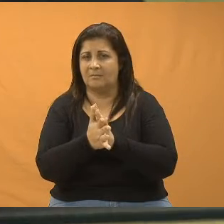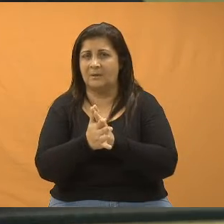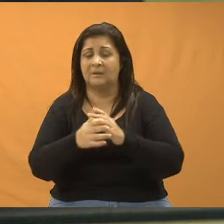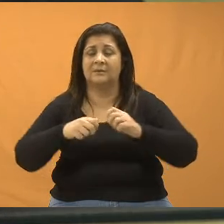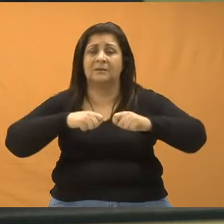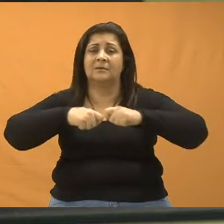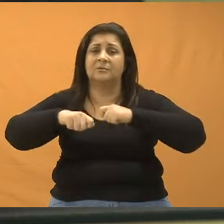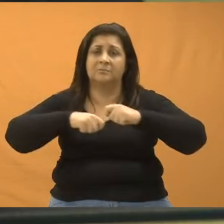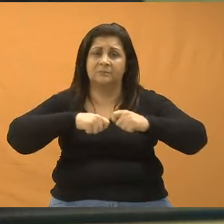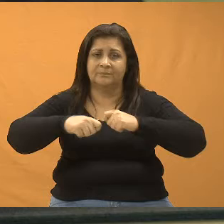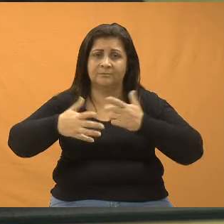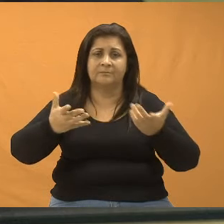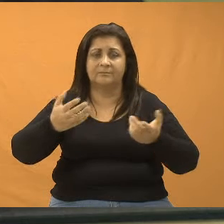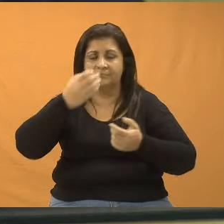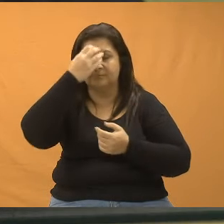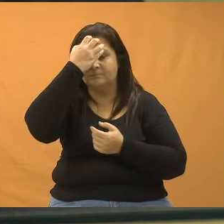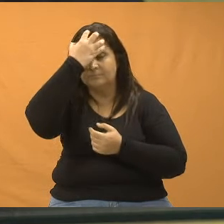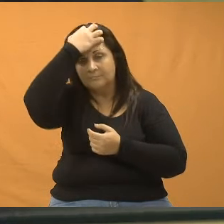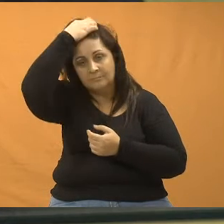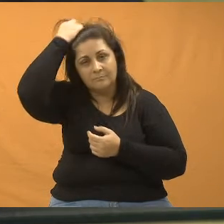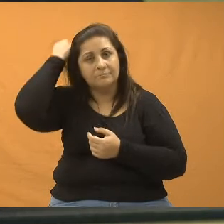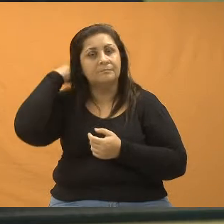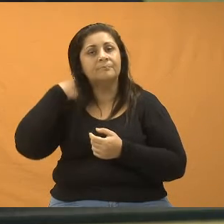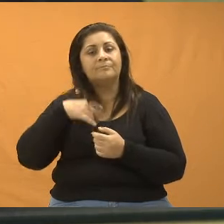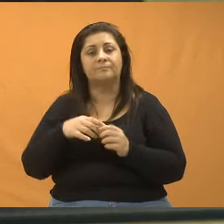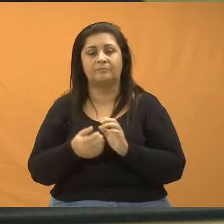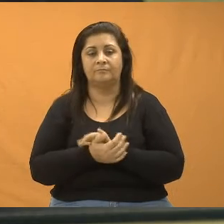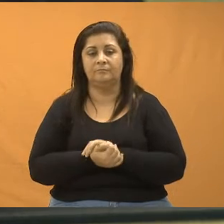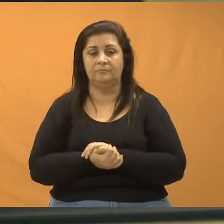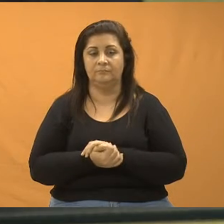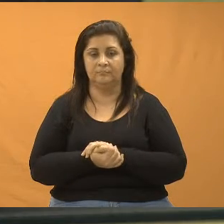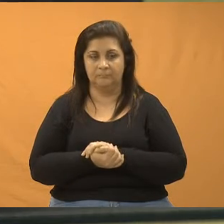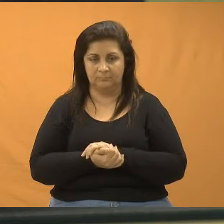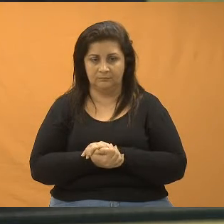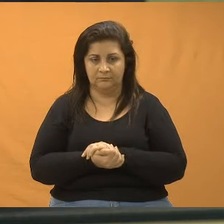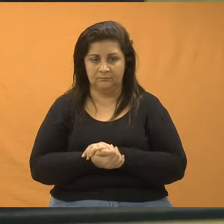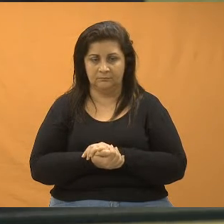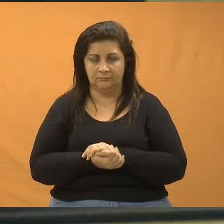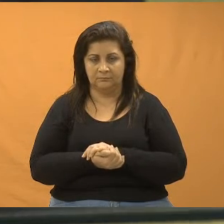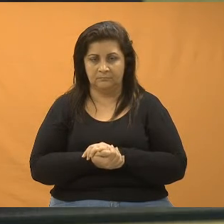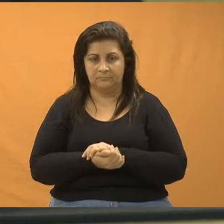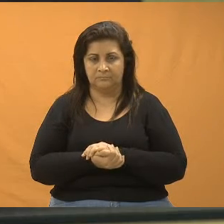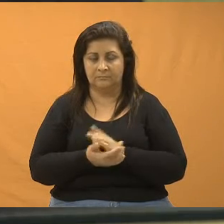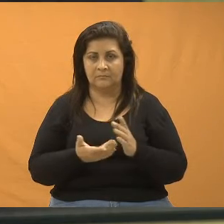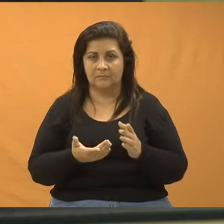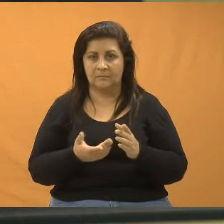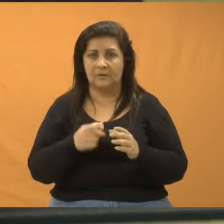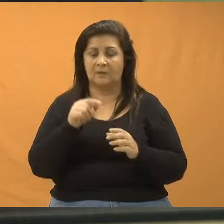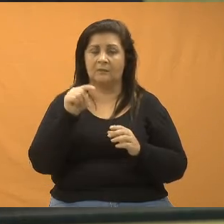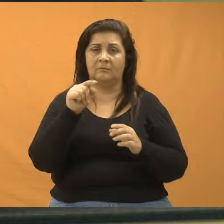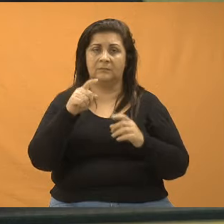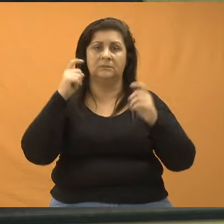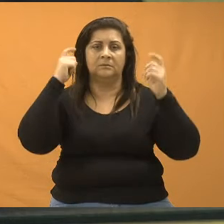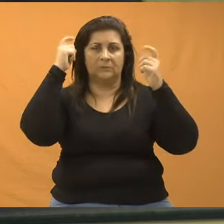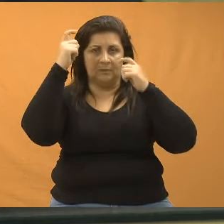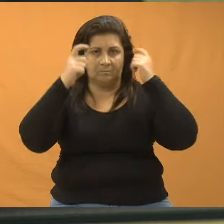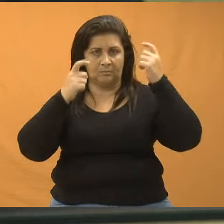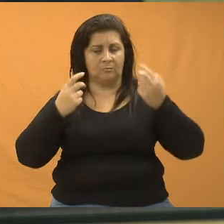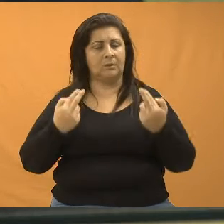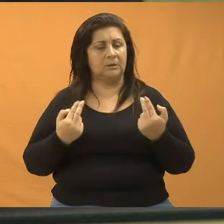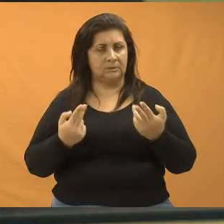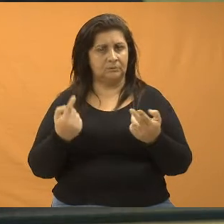gestão da própria Santa Casa. Agora, você ponderou, a sua preocupação é a mesma da nossa.